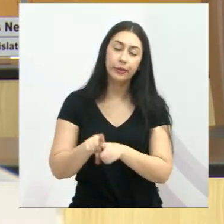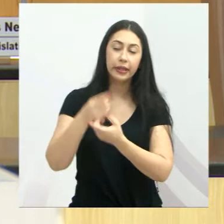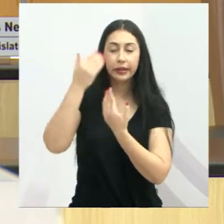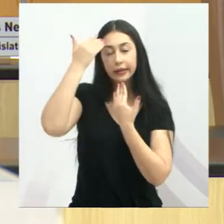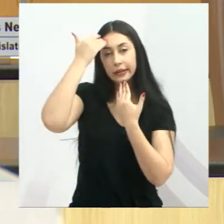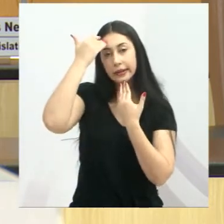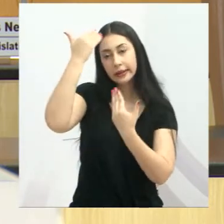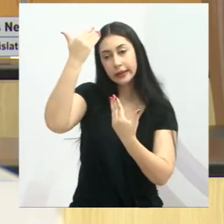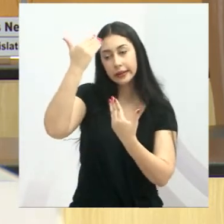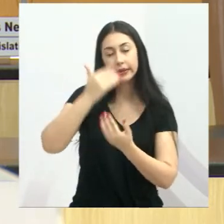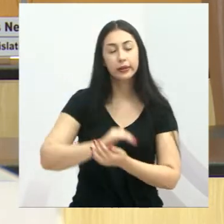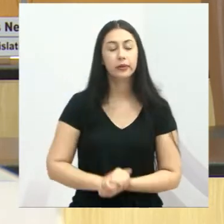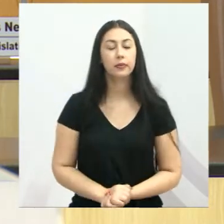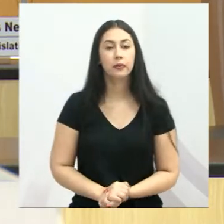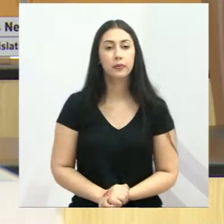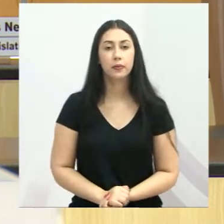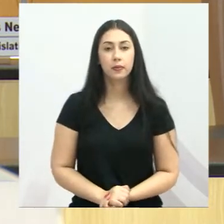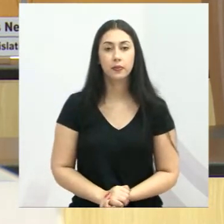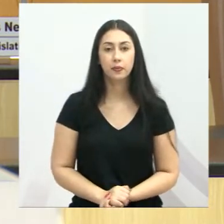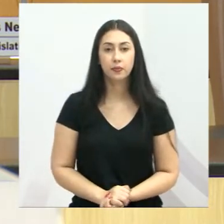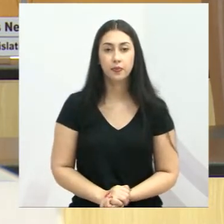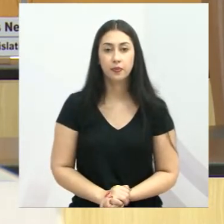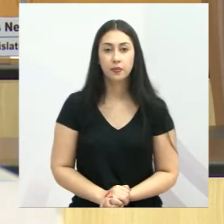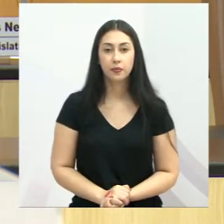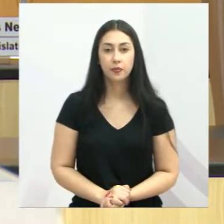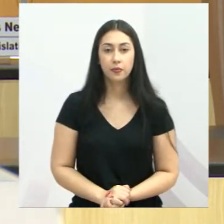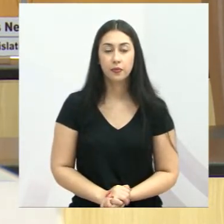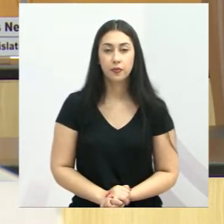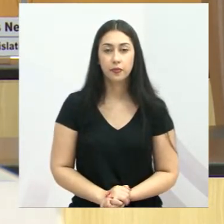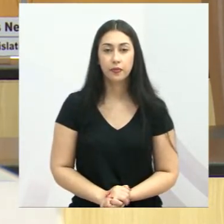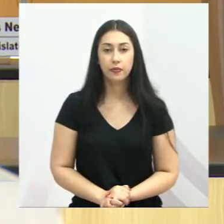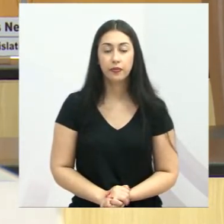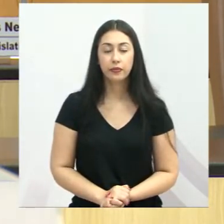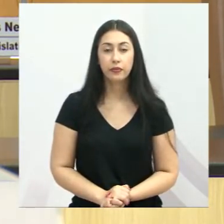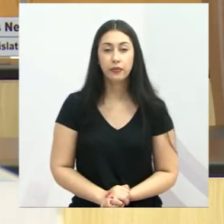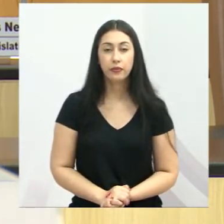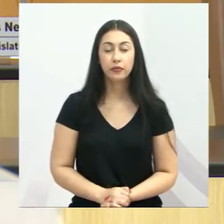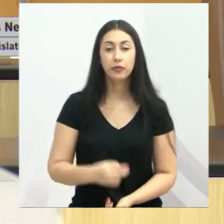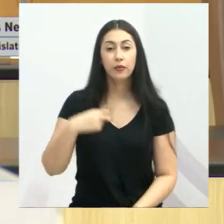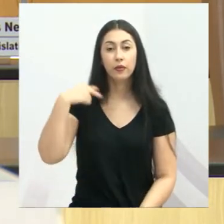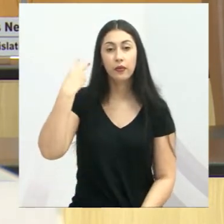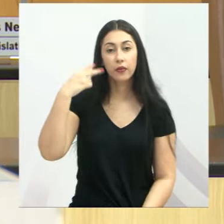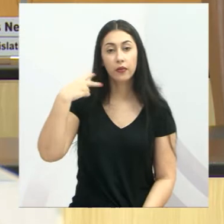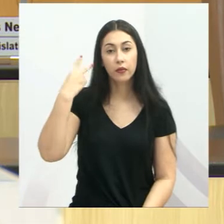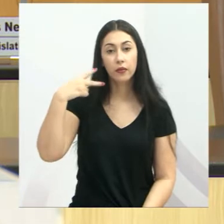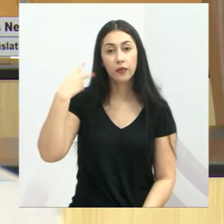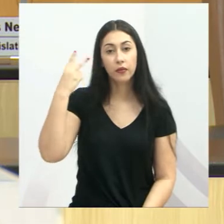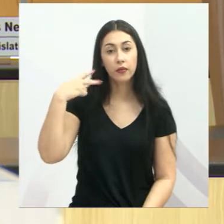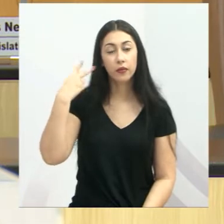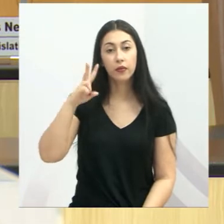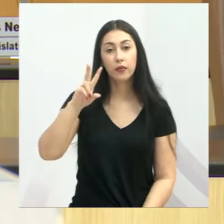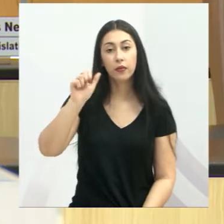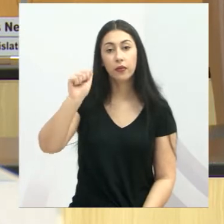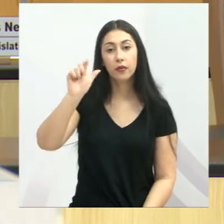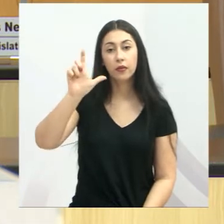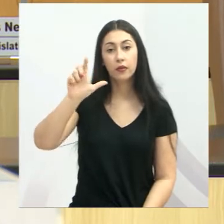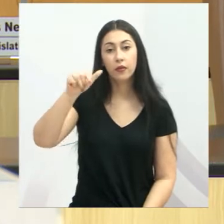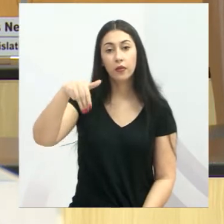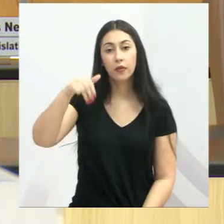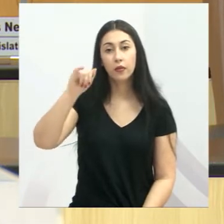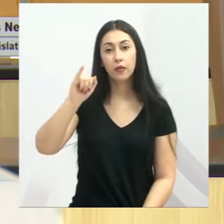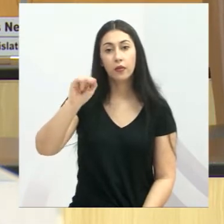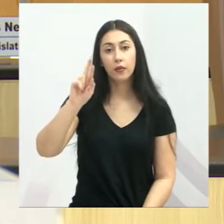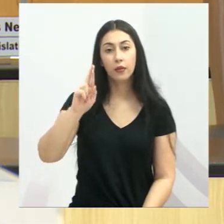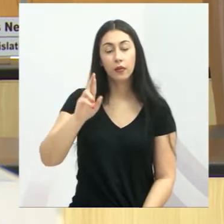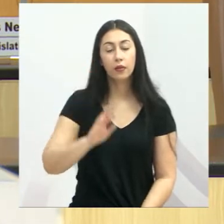antecipando agradecimento pela atenção dispensada, subscrevemos. Autoria, vereador Valmir do Parque Meia